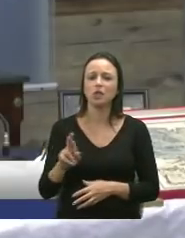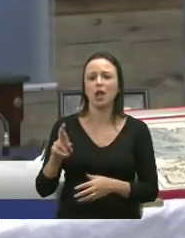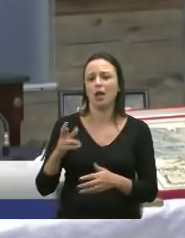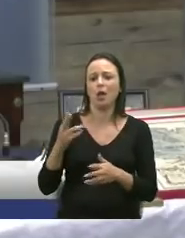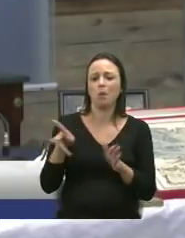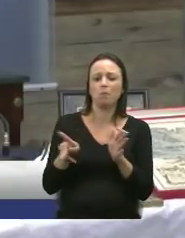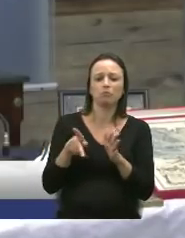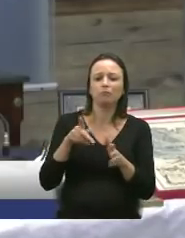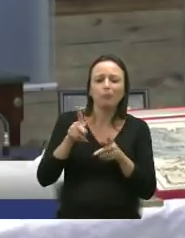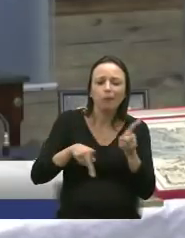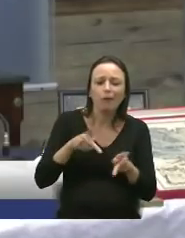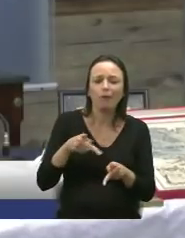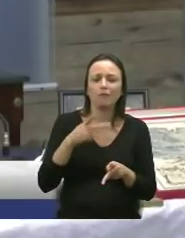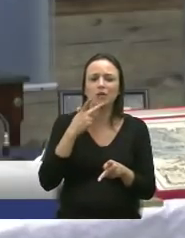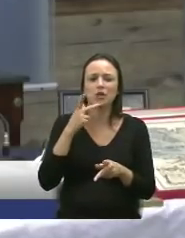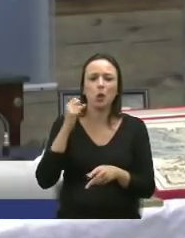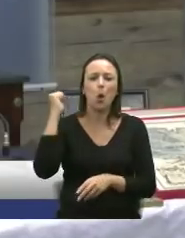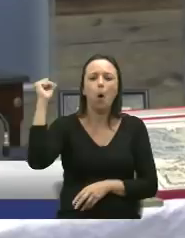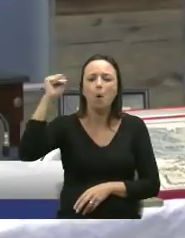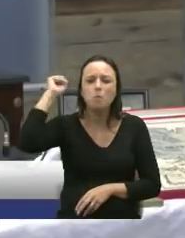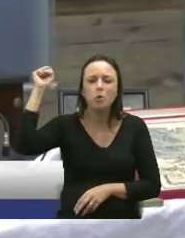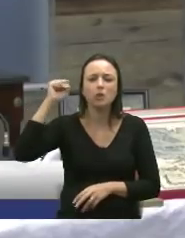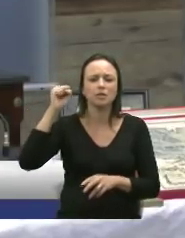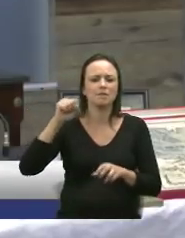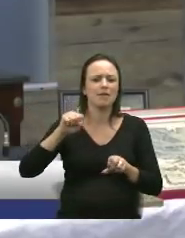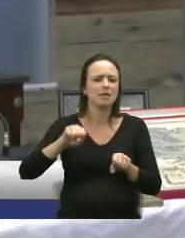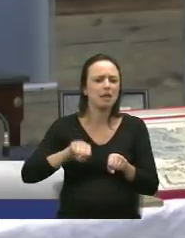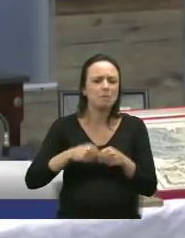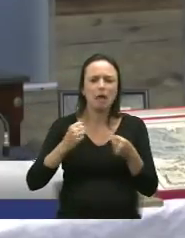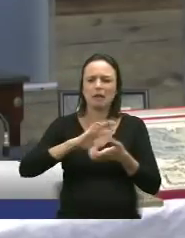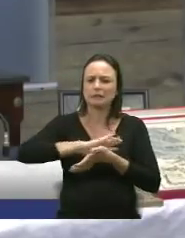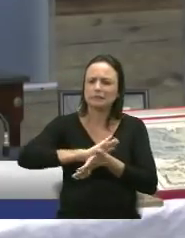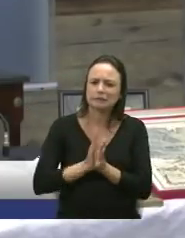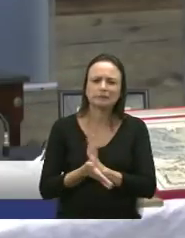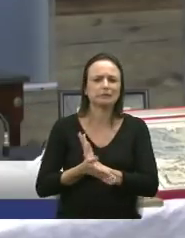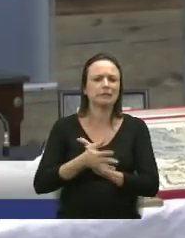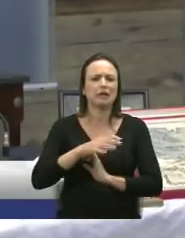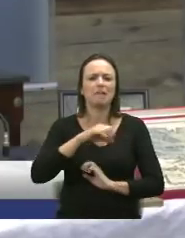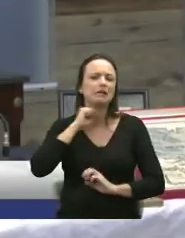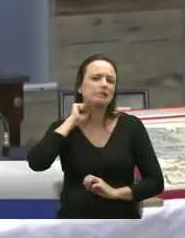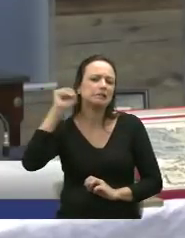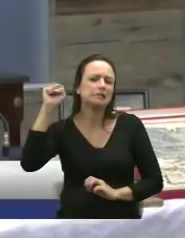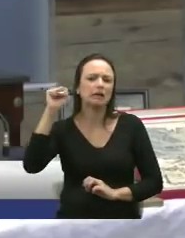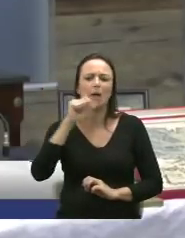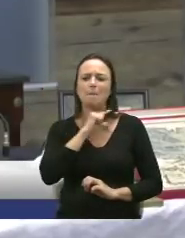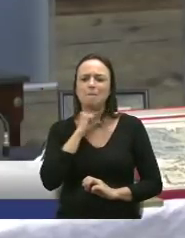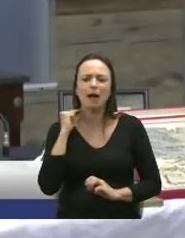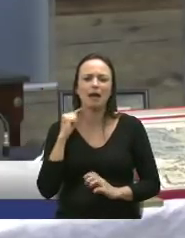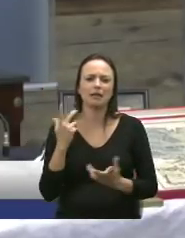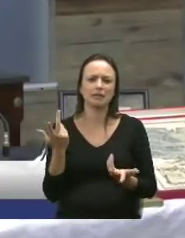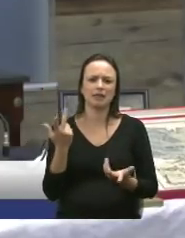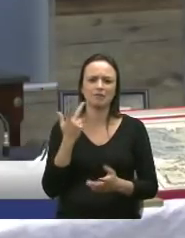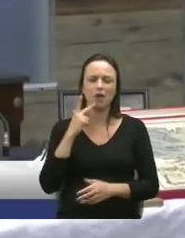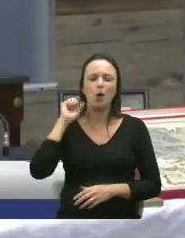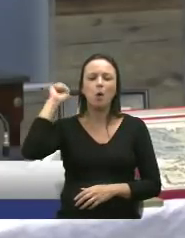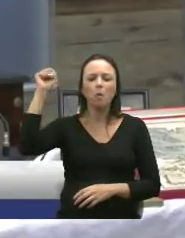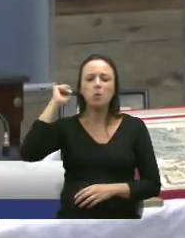colocado de modo taxativo, comunista vai destruir os altares, enforcar os padres, comunista come